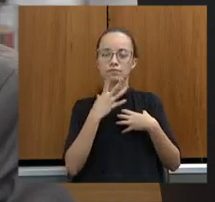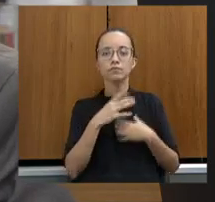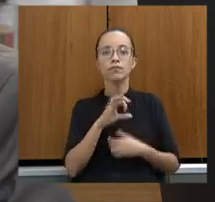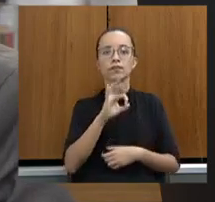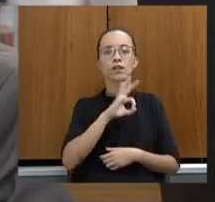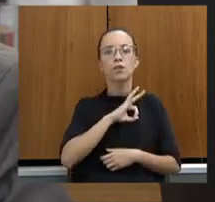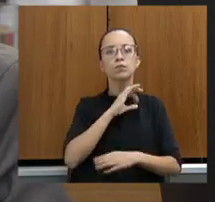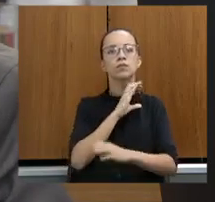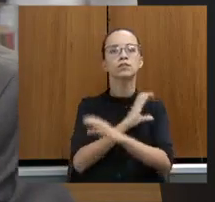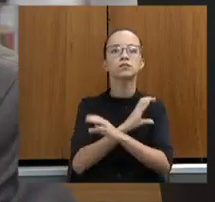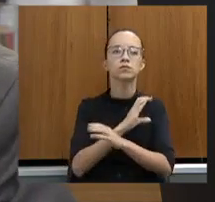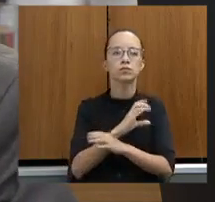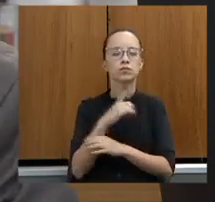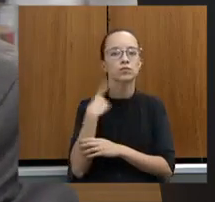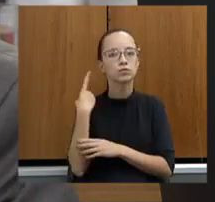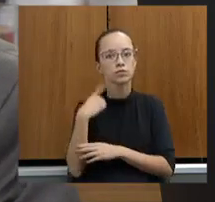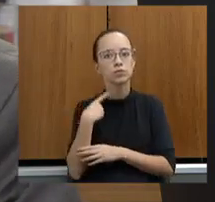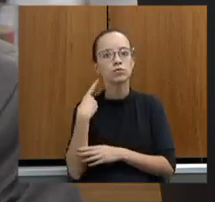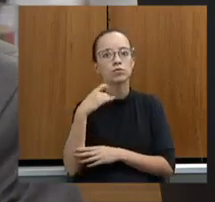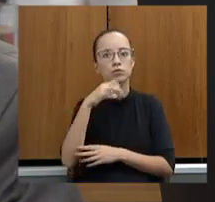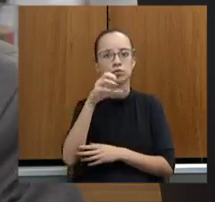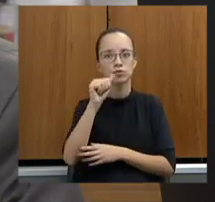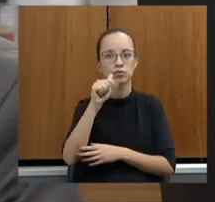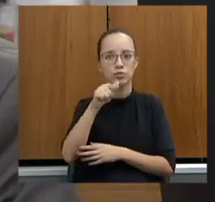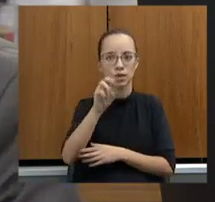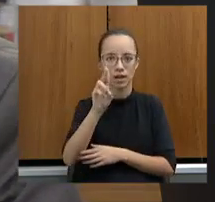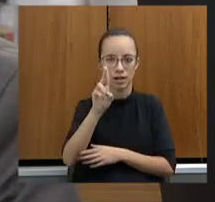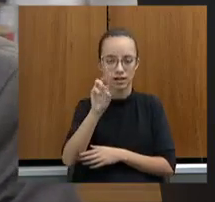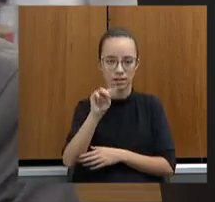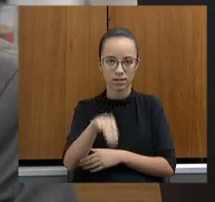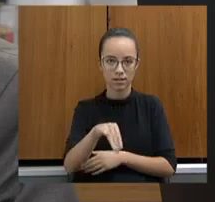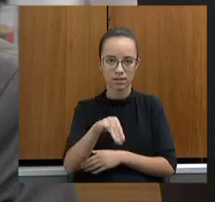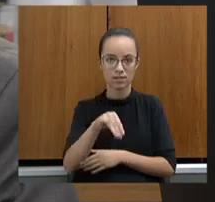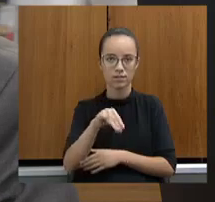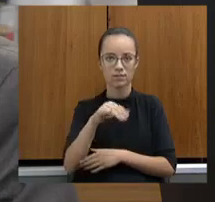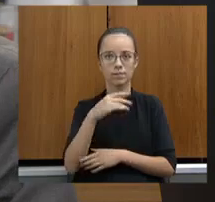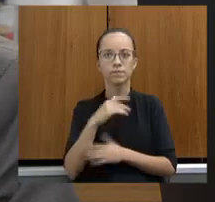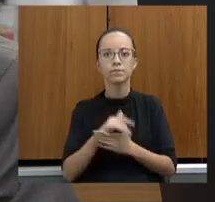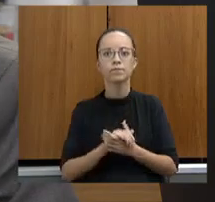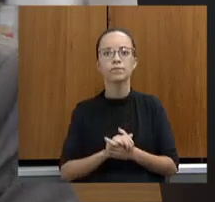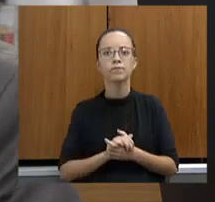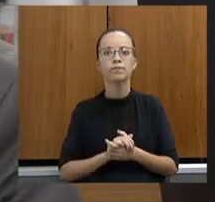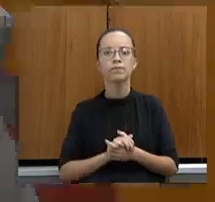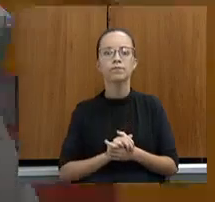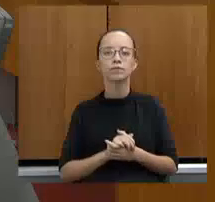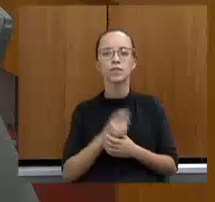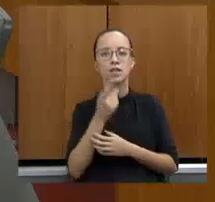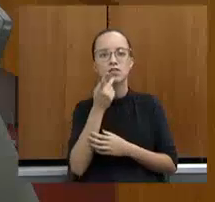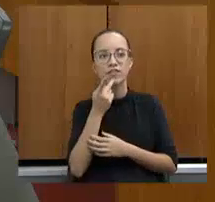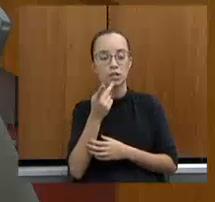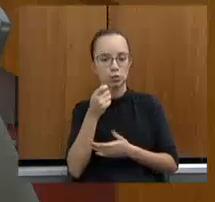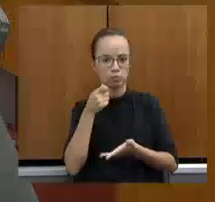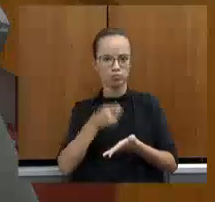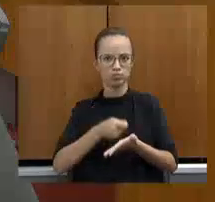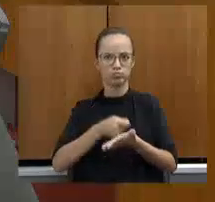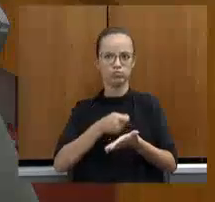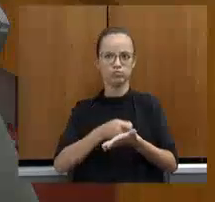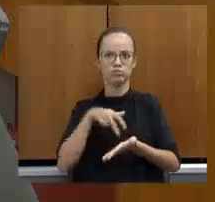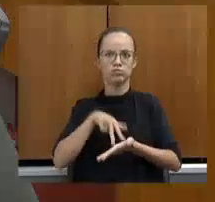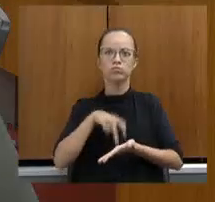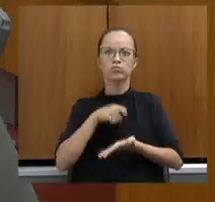desde o Dr Joaquim tem hora que você é muito muito eu diria inflexível com as suas